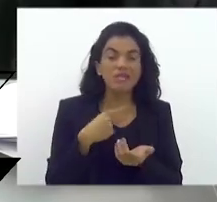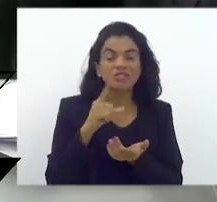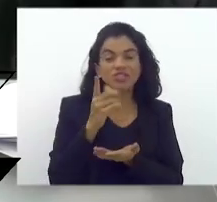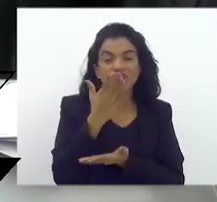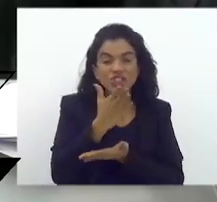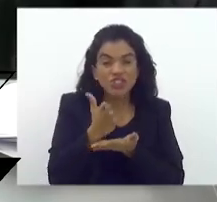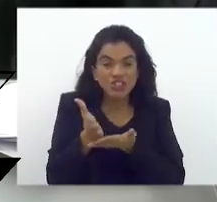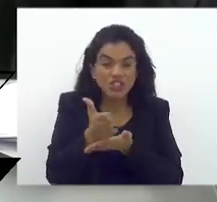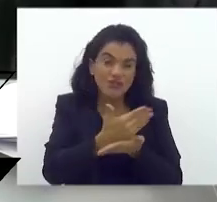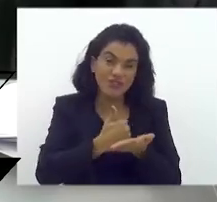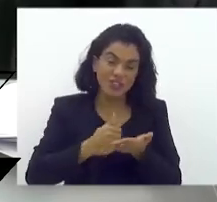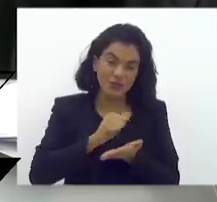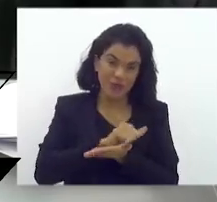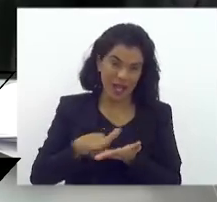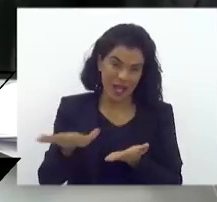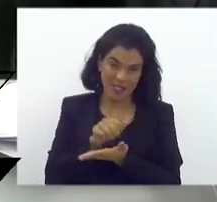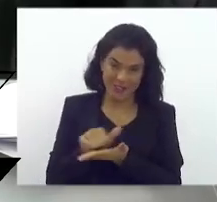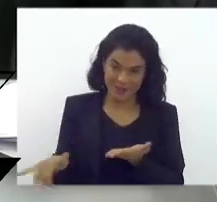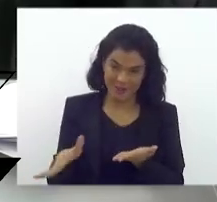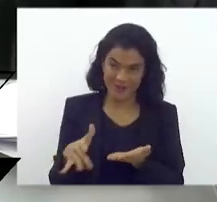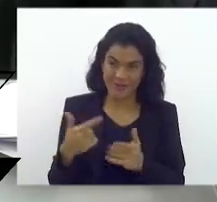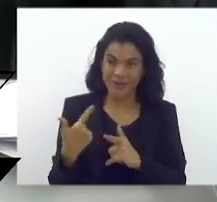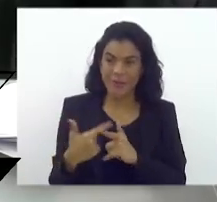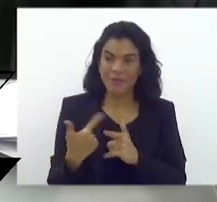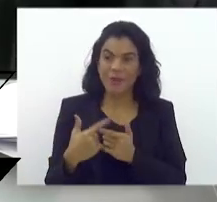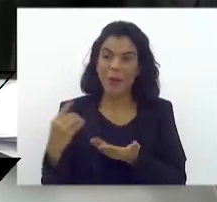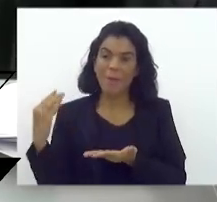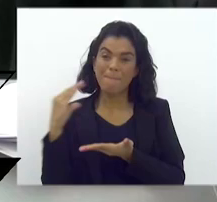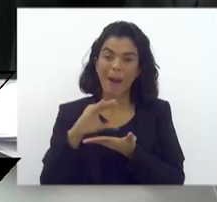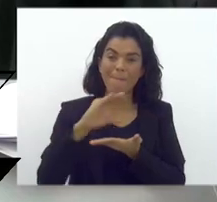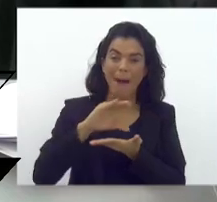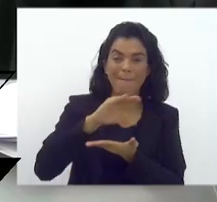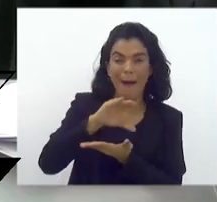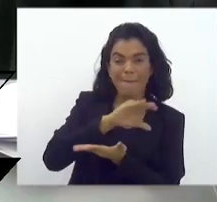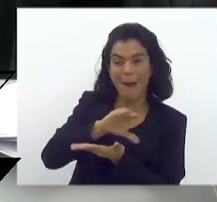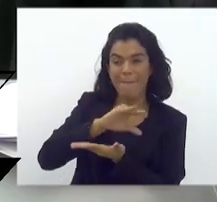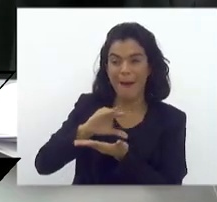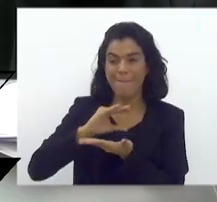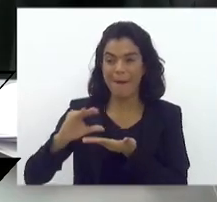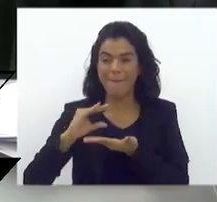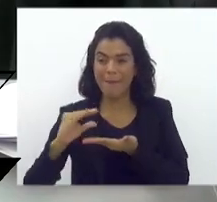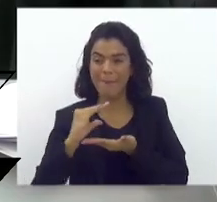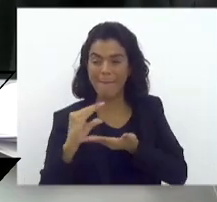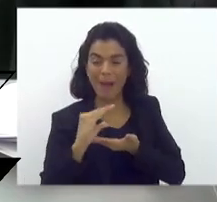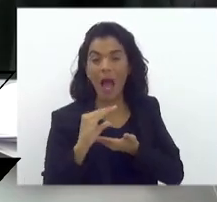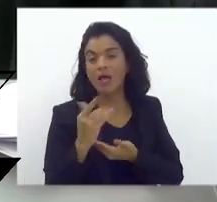Não é algo muito fácil, porque fonte de recursos públicos tem que ter prestação de conta.